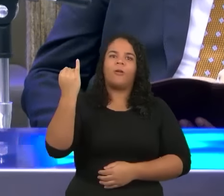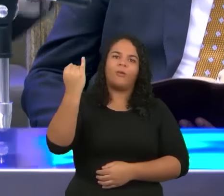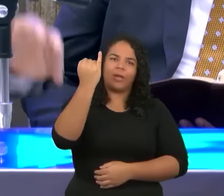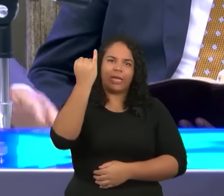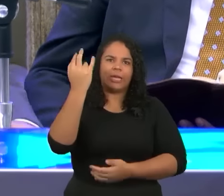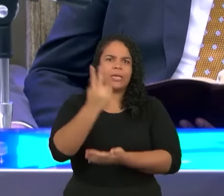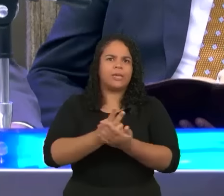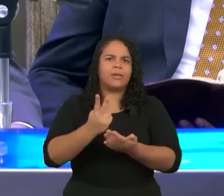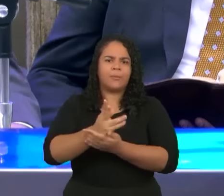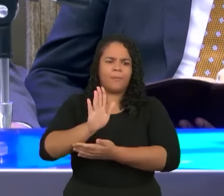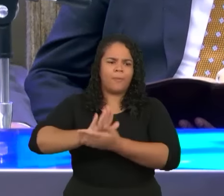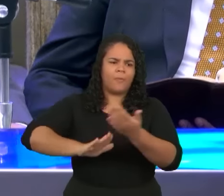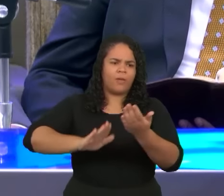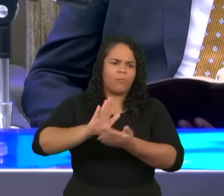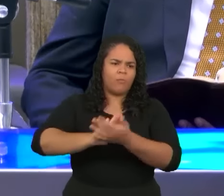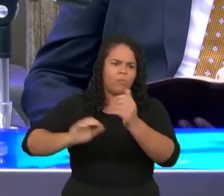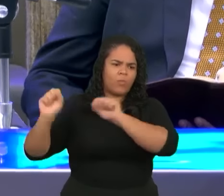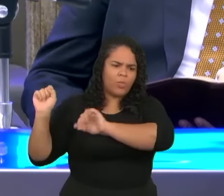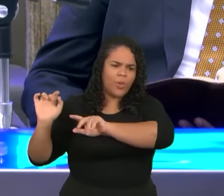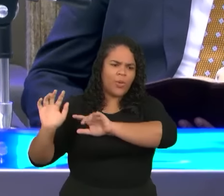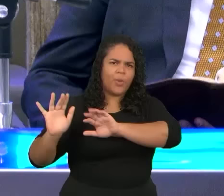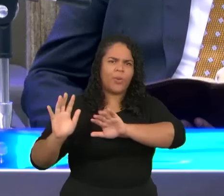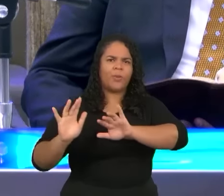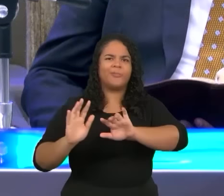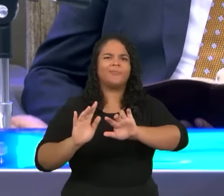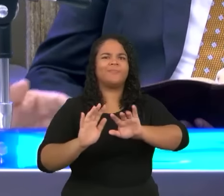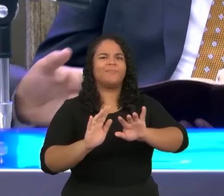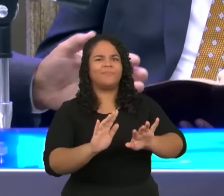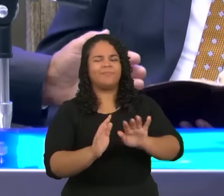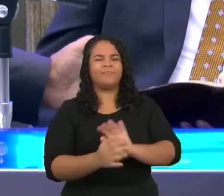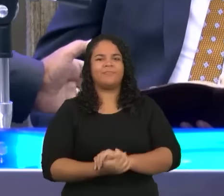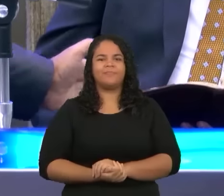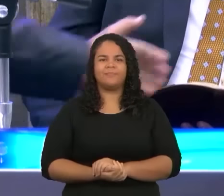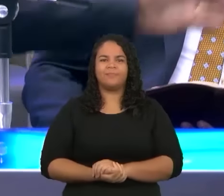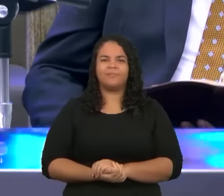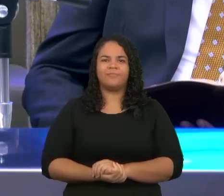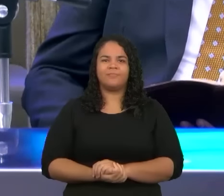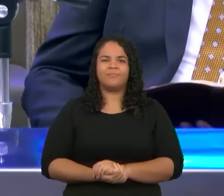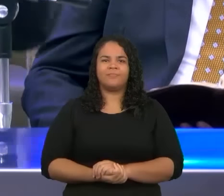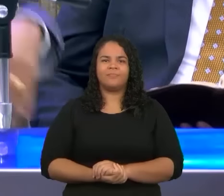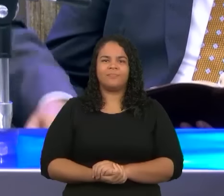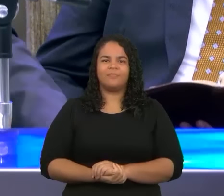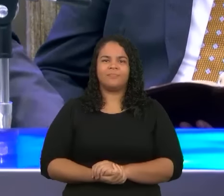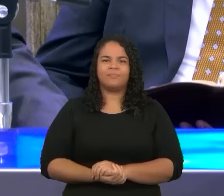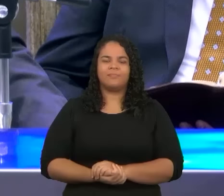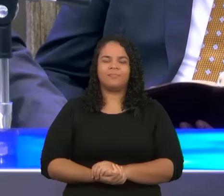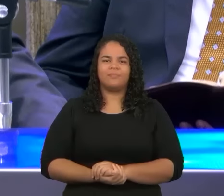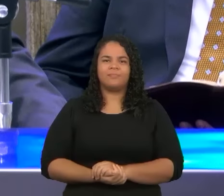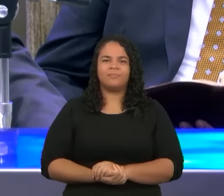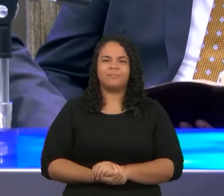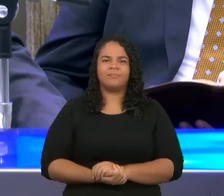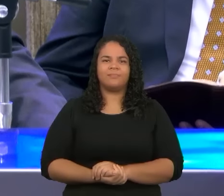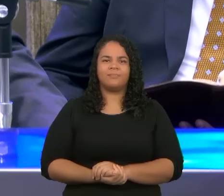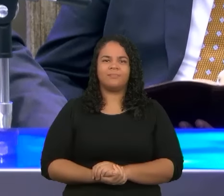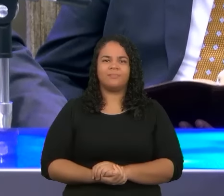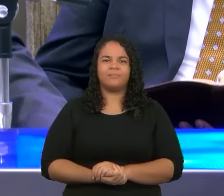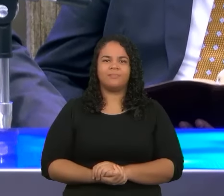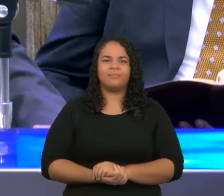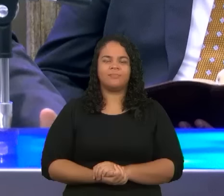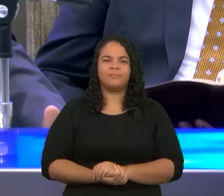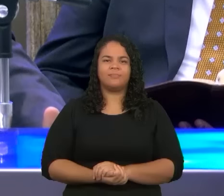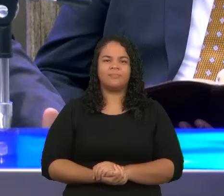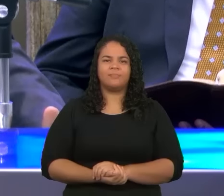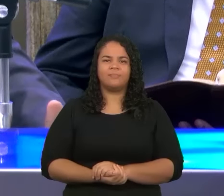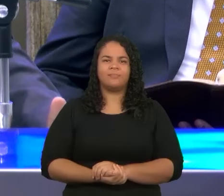da acaia atravessavam para evitar que tivesse que dar toda a volta pelo Mediterrâneo e